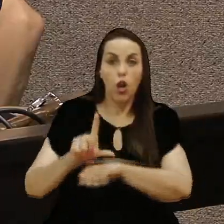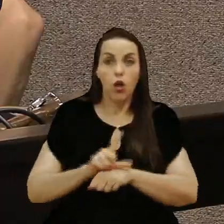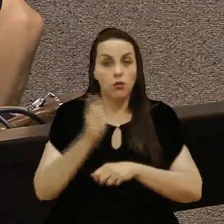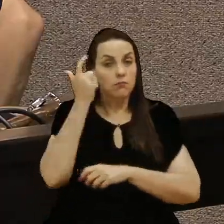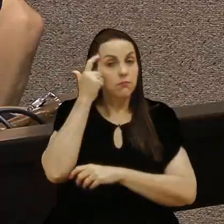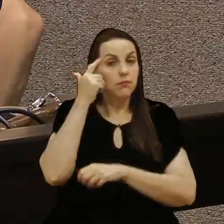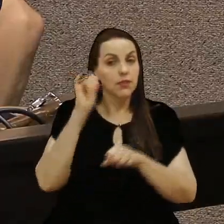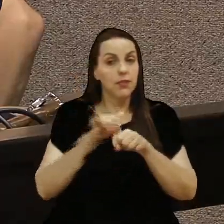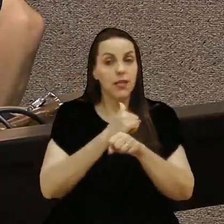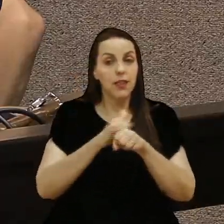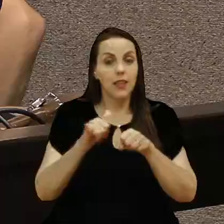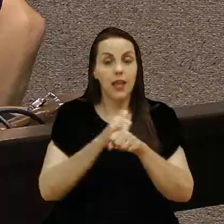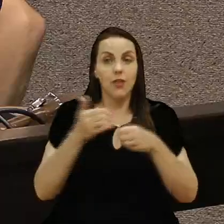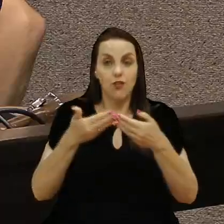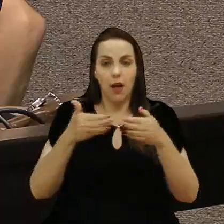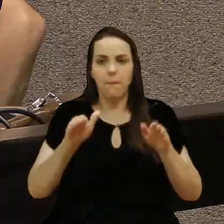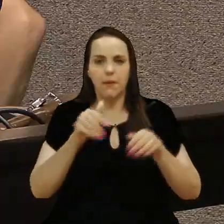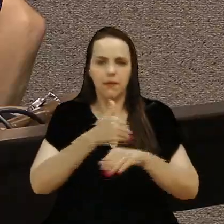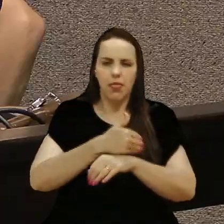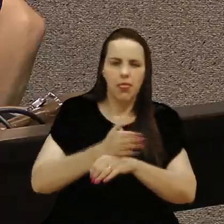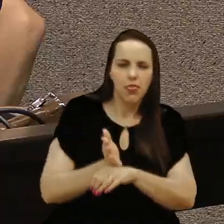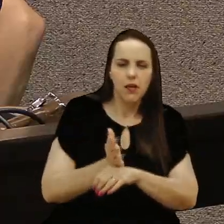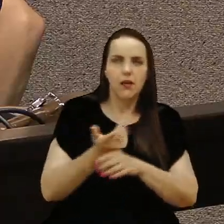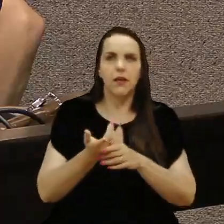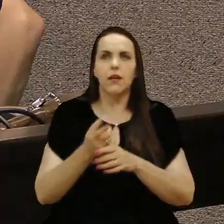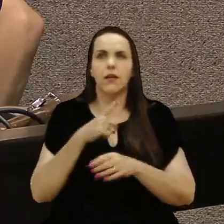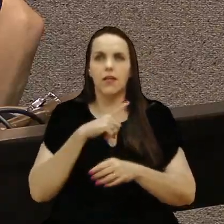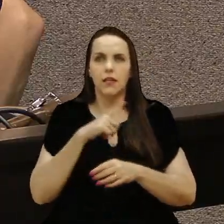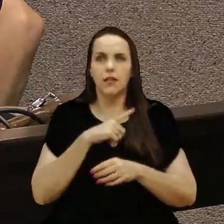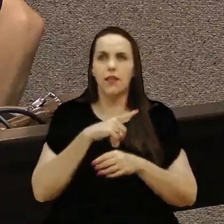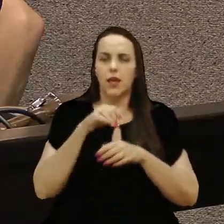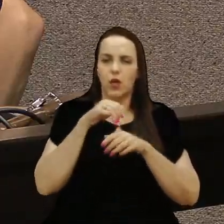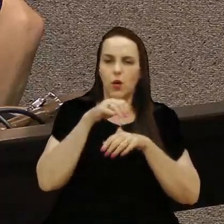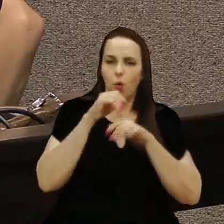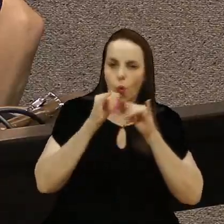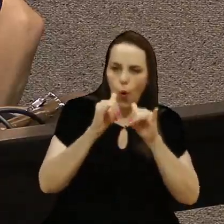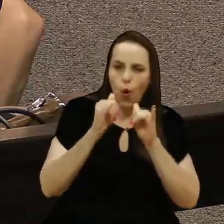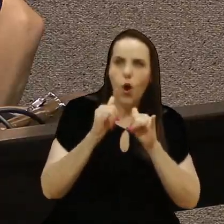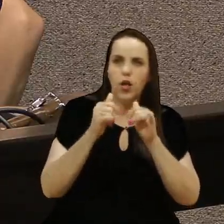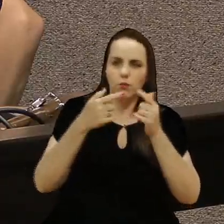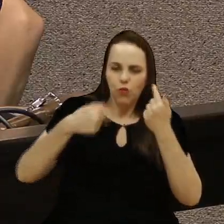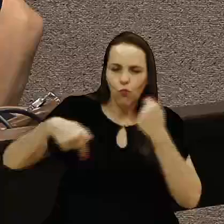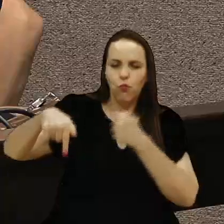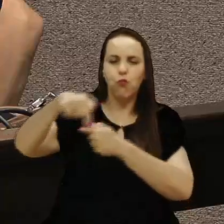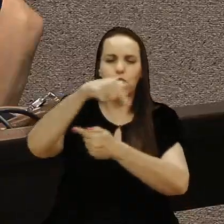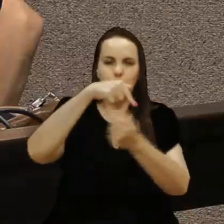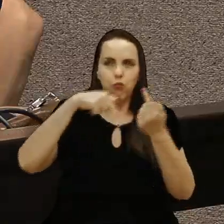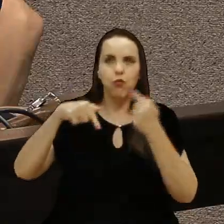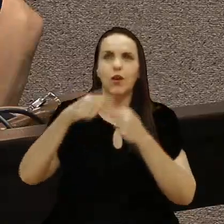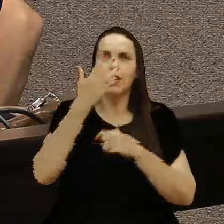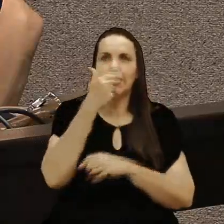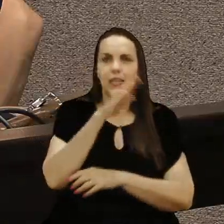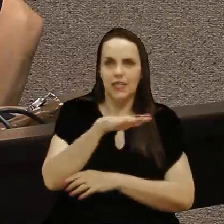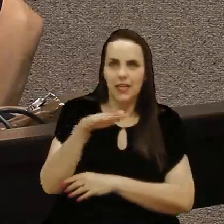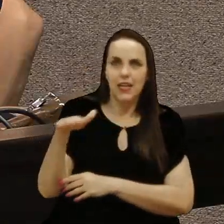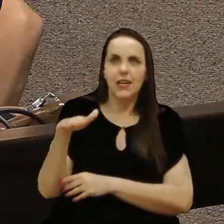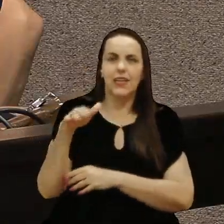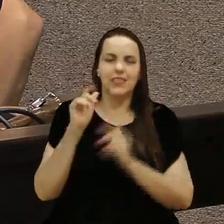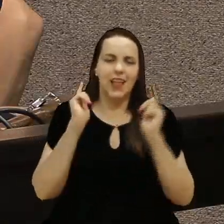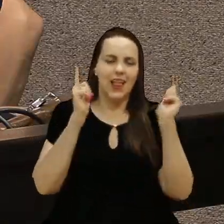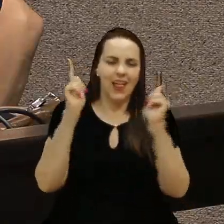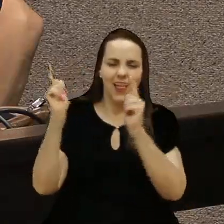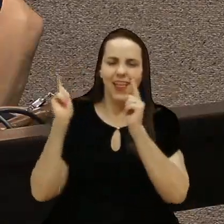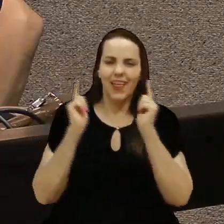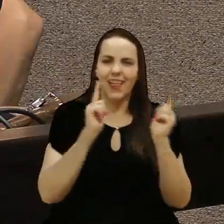então, em abrir até mais tarde. Tem a questão do Top Bus, o ônibus lá, transitando com as crianças e fazendo o pessoal